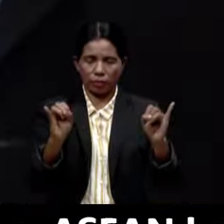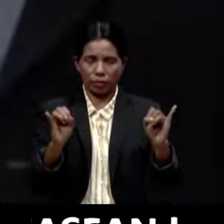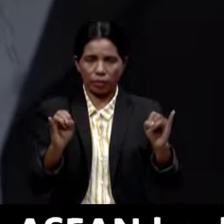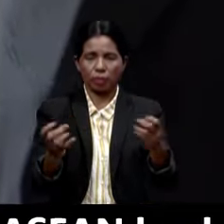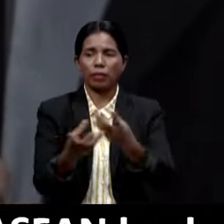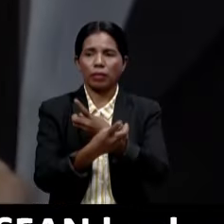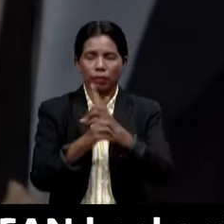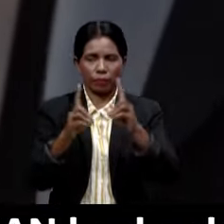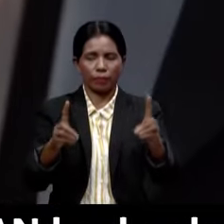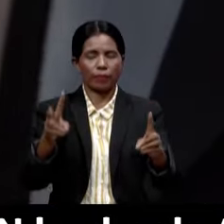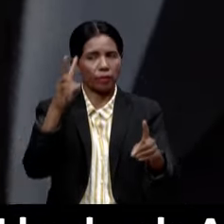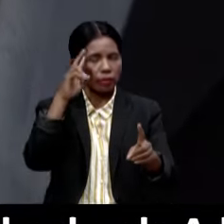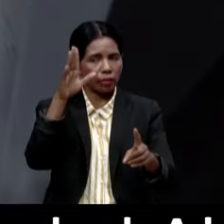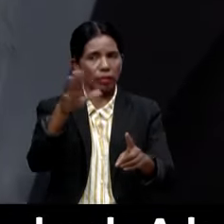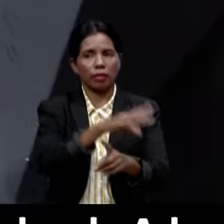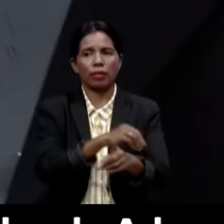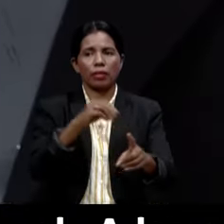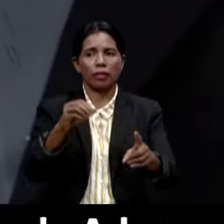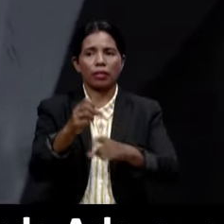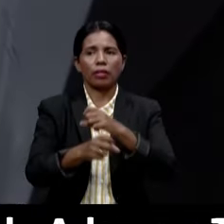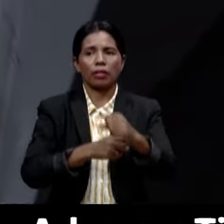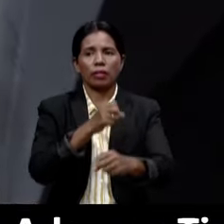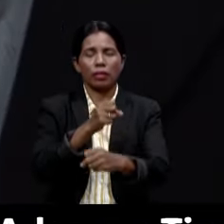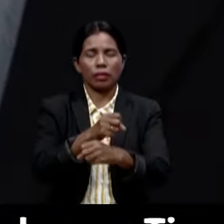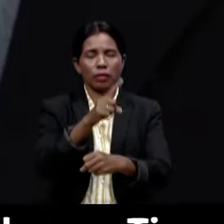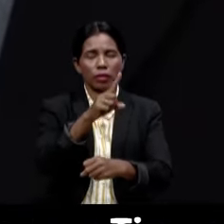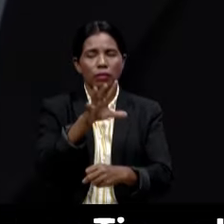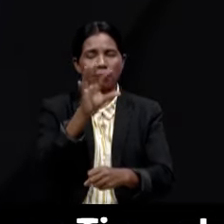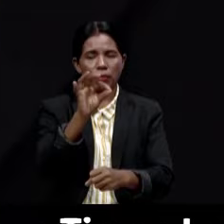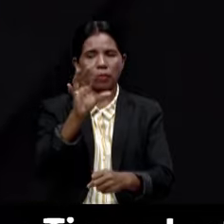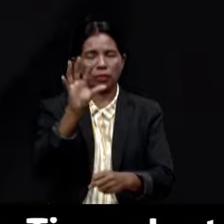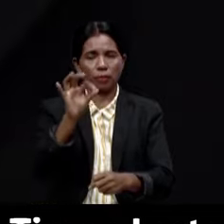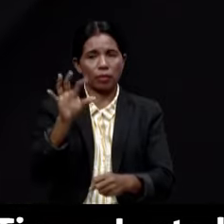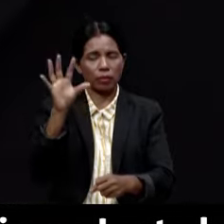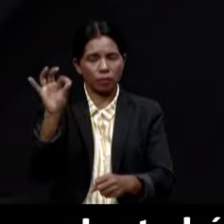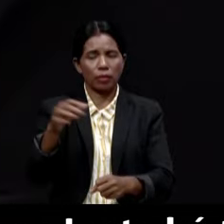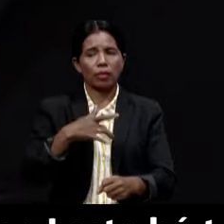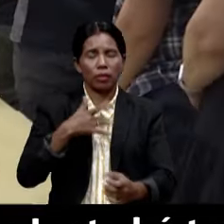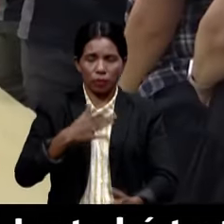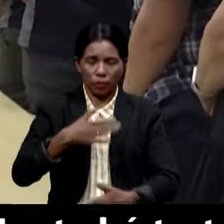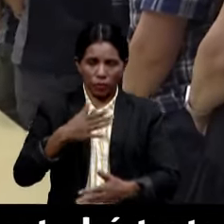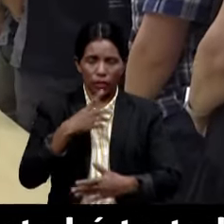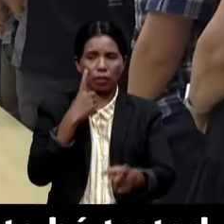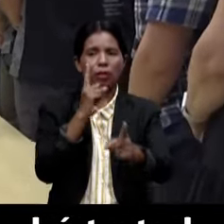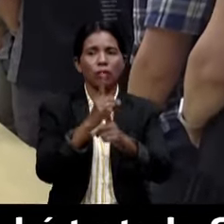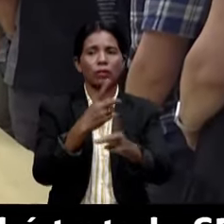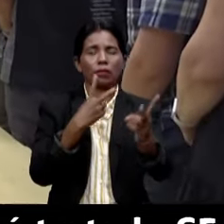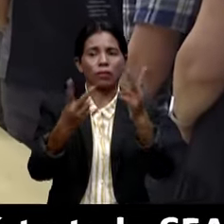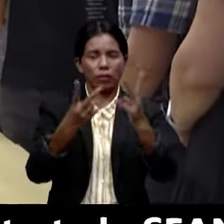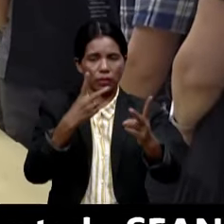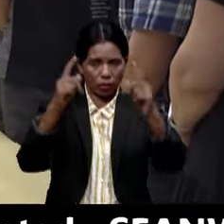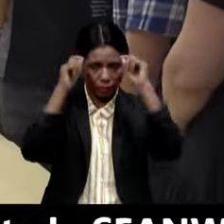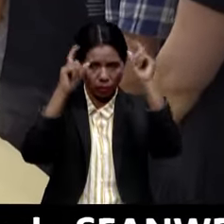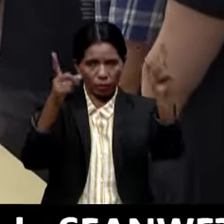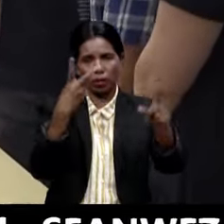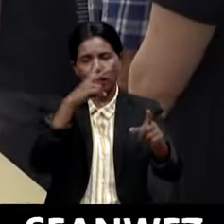Democrático. Vice-comandante Interfet tinha reunido a Tucia Cianulo Recensia, Orgulho Tebes, bele mai visita Timor-Leste, o de